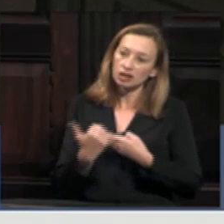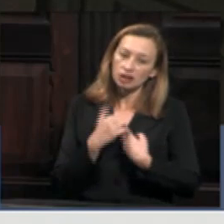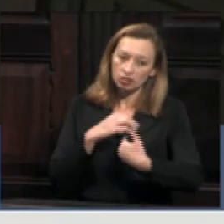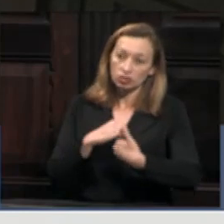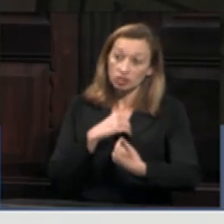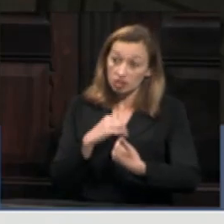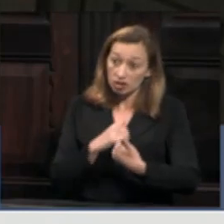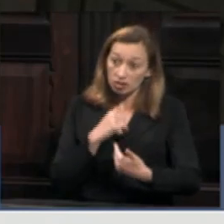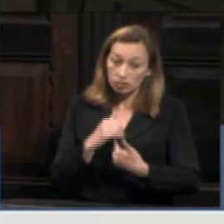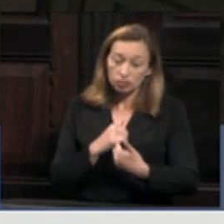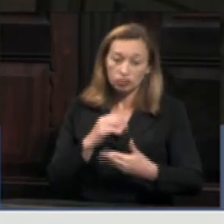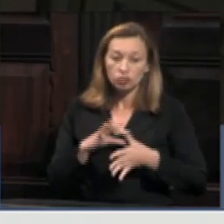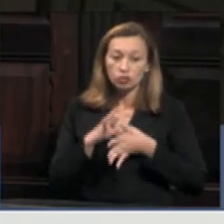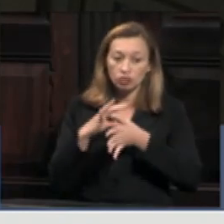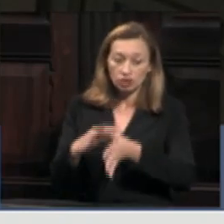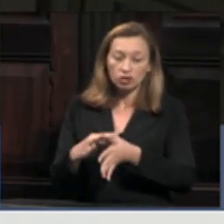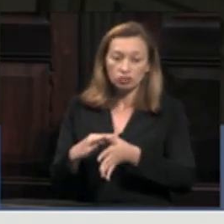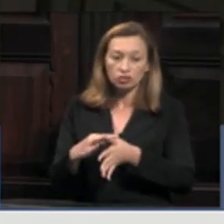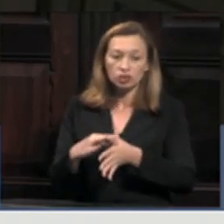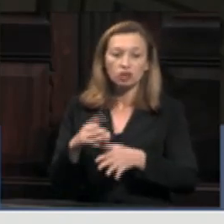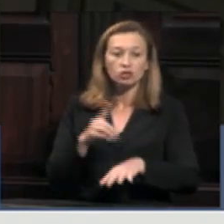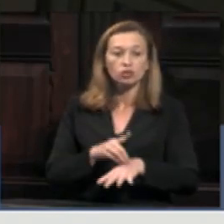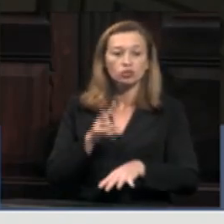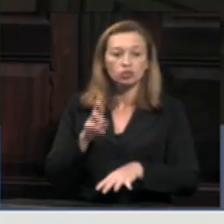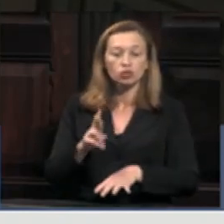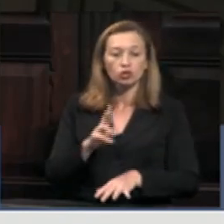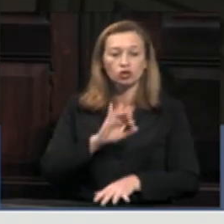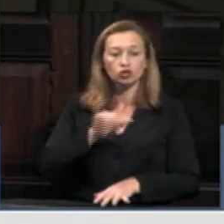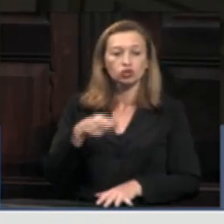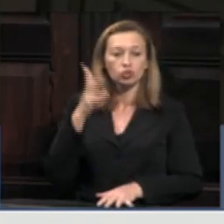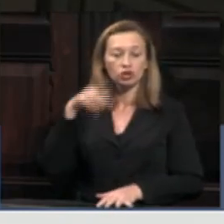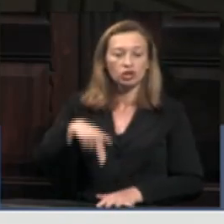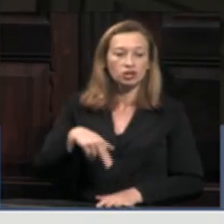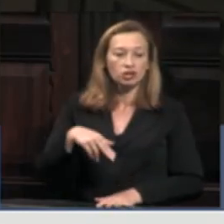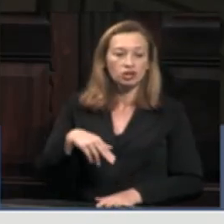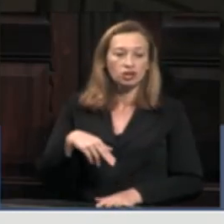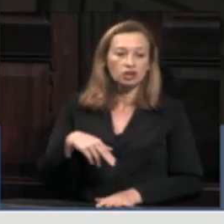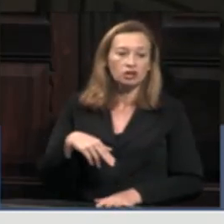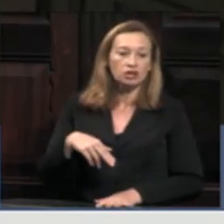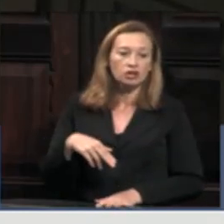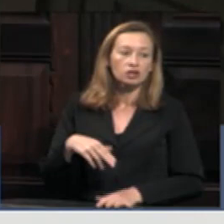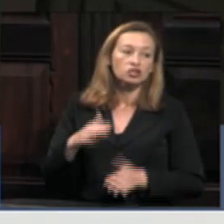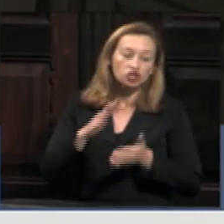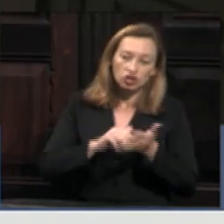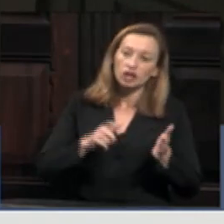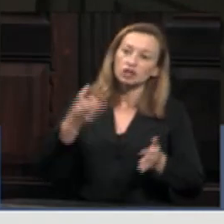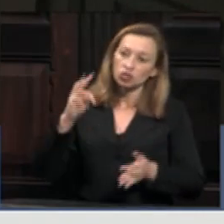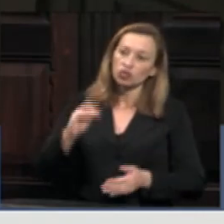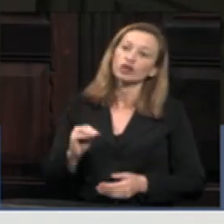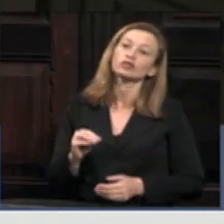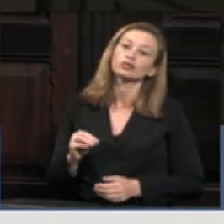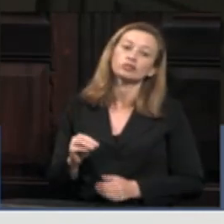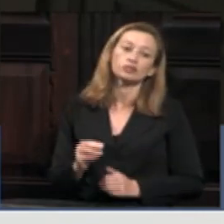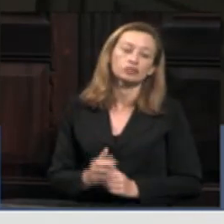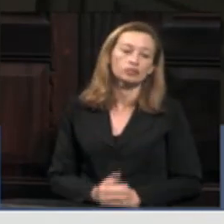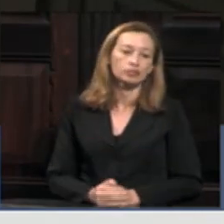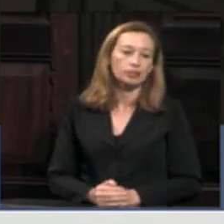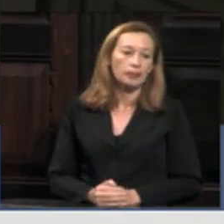deputado Dr. Julianelli, houve a recomendação pela derrubada do veto.